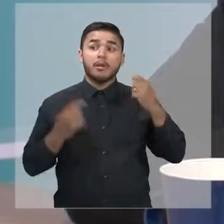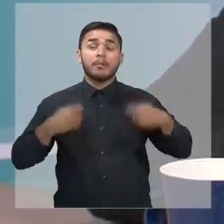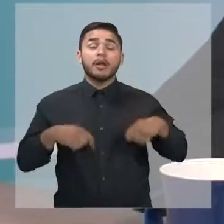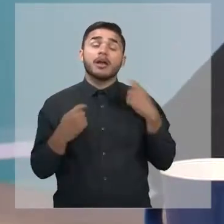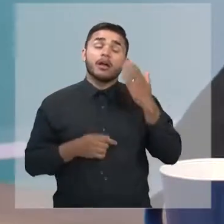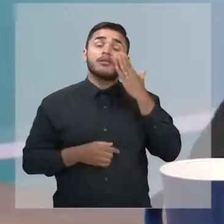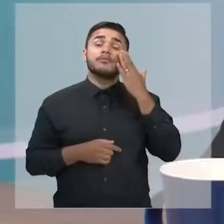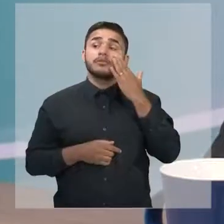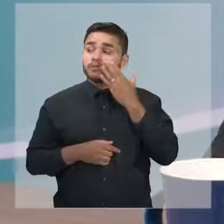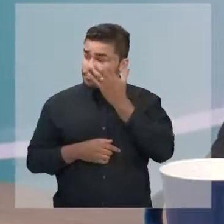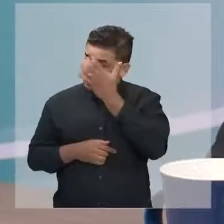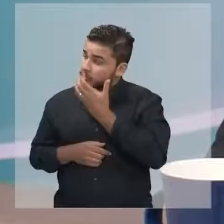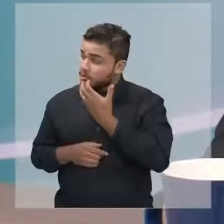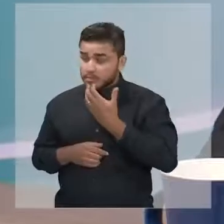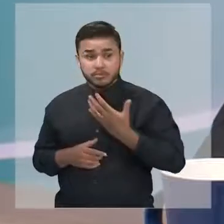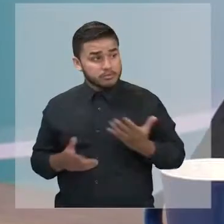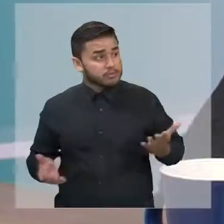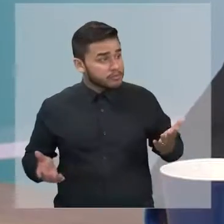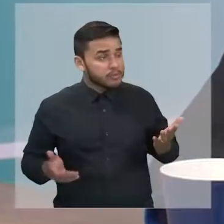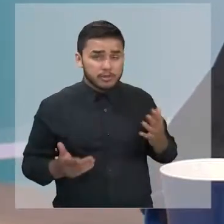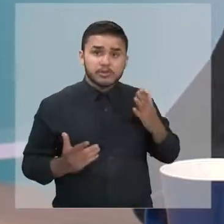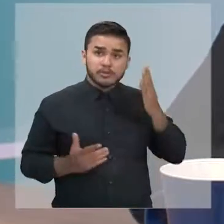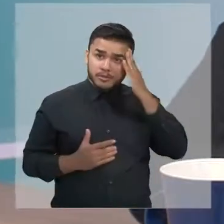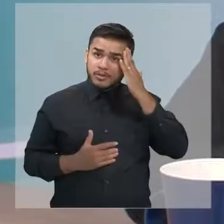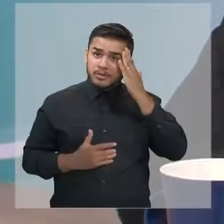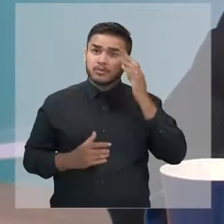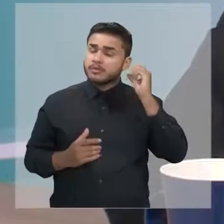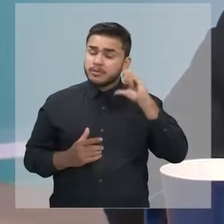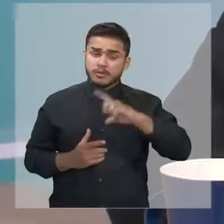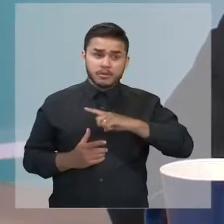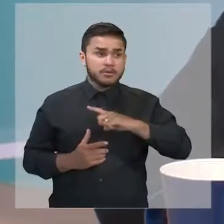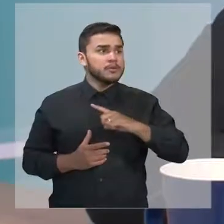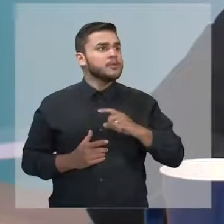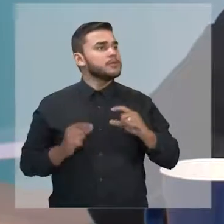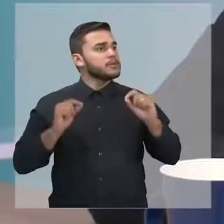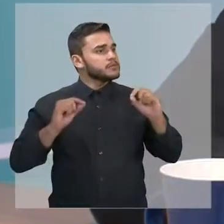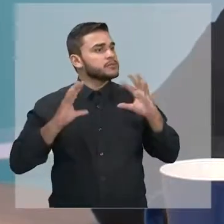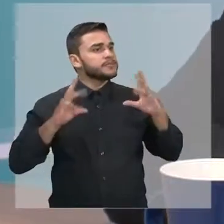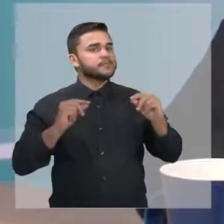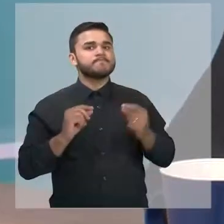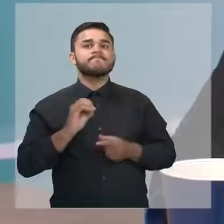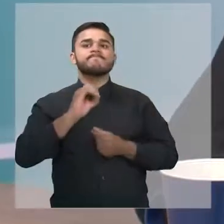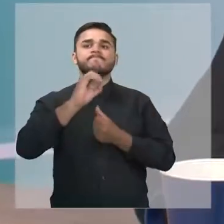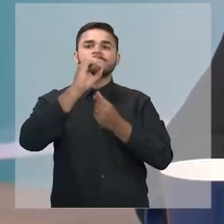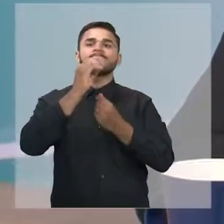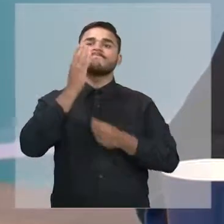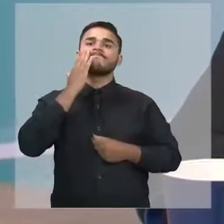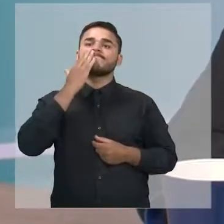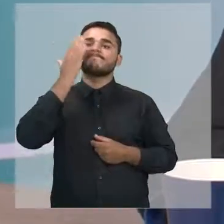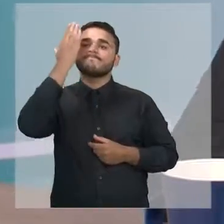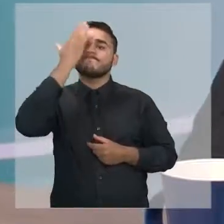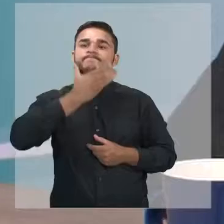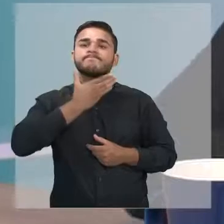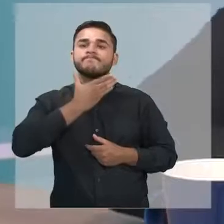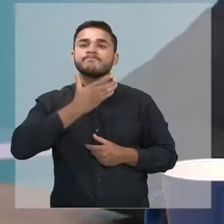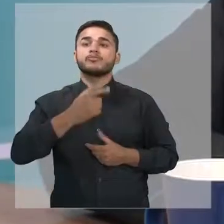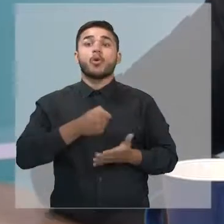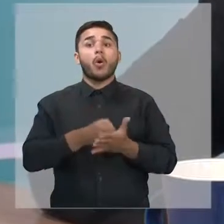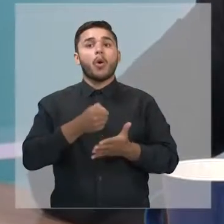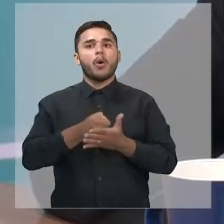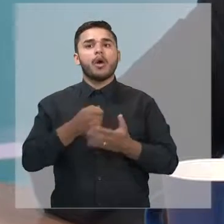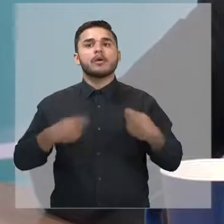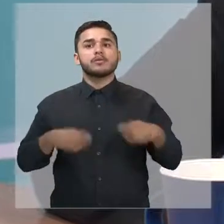orçamento, começando a exigir que os tribunais retirem do exercício do poder aquelas pessoas que são responsáveis